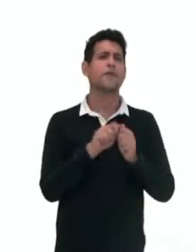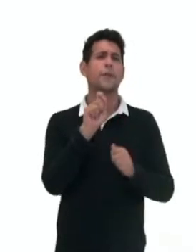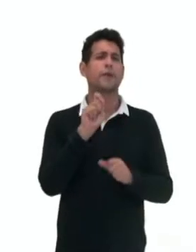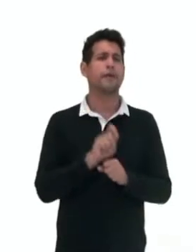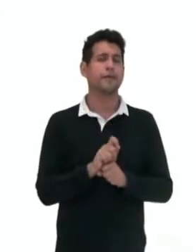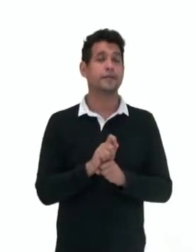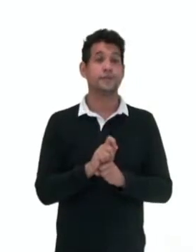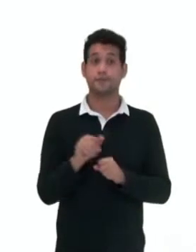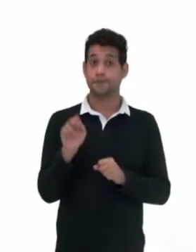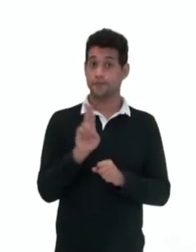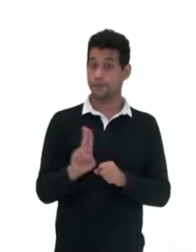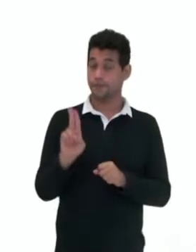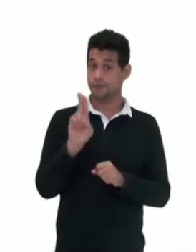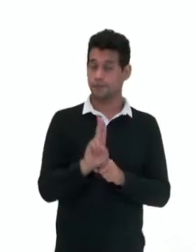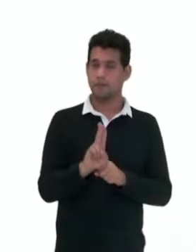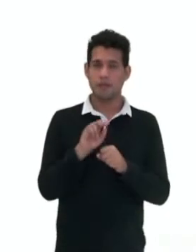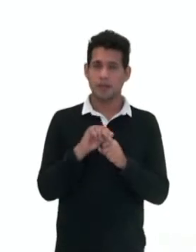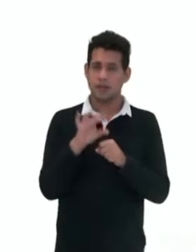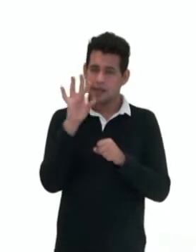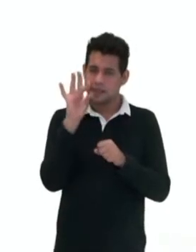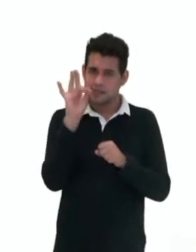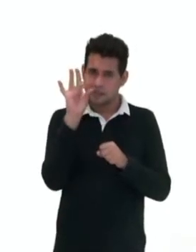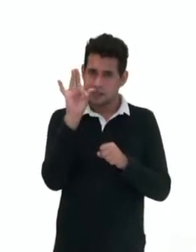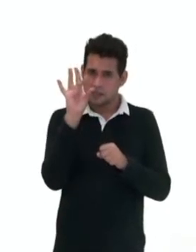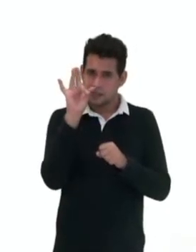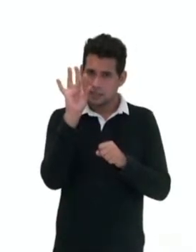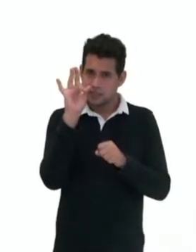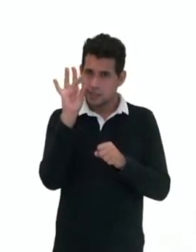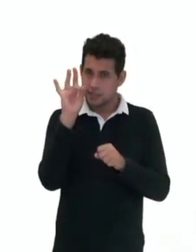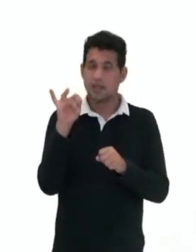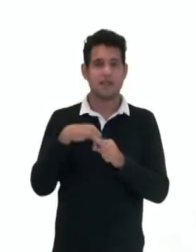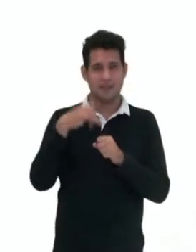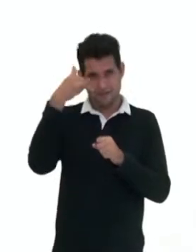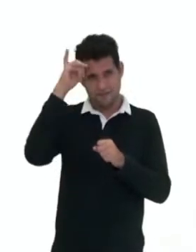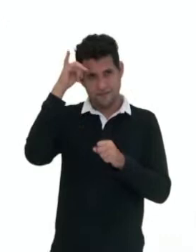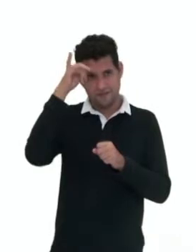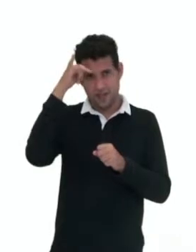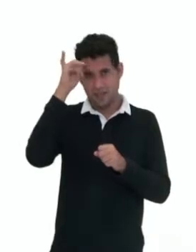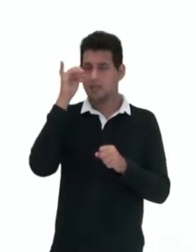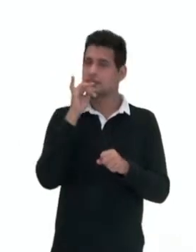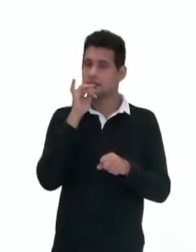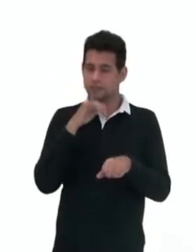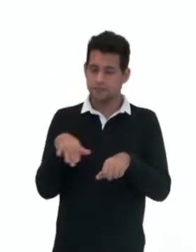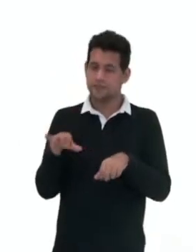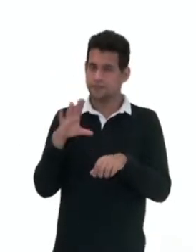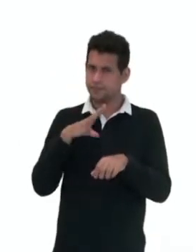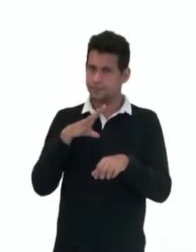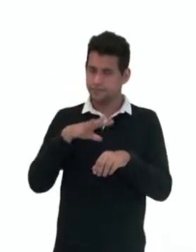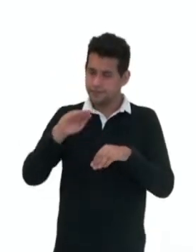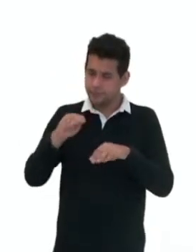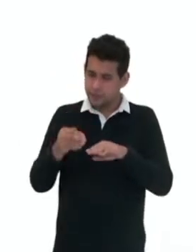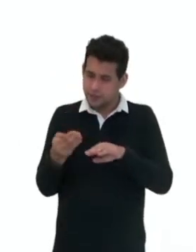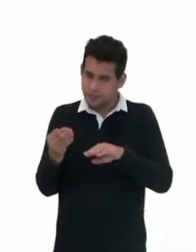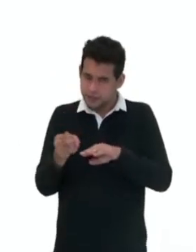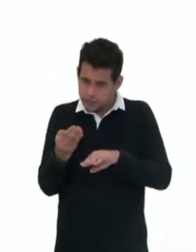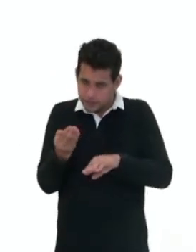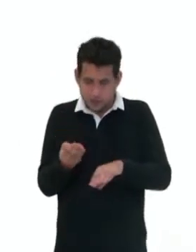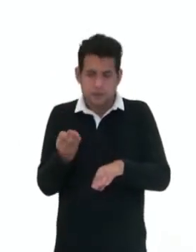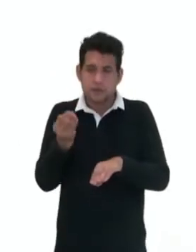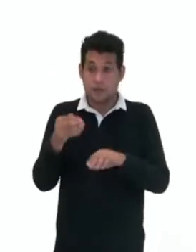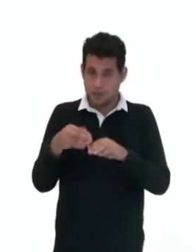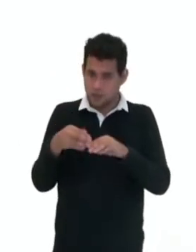Ele pegou o líquido da lesão lá que estava nos bois, então ele tinha um líquidozinho,